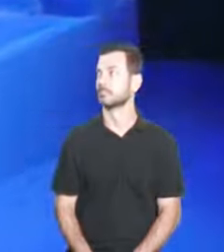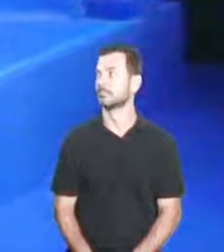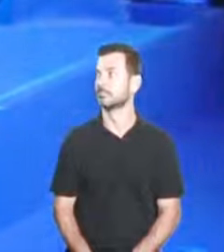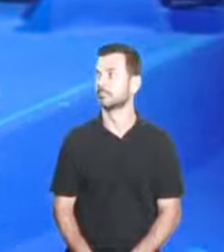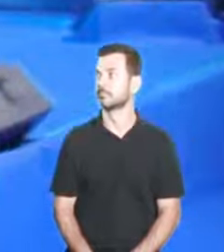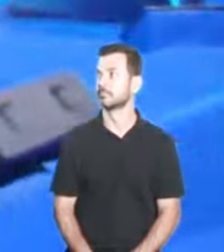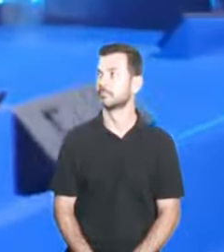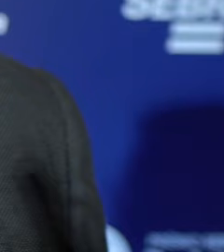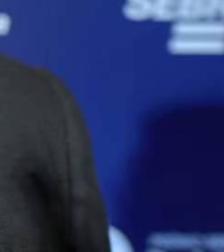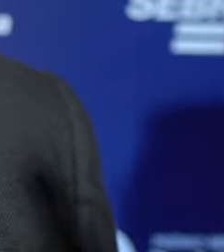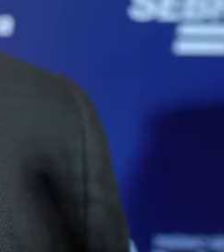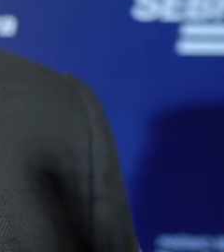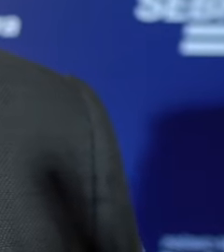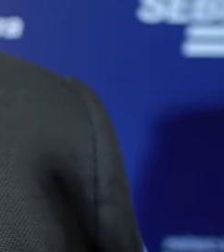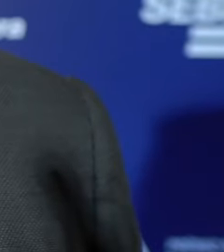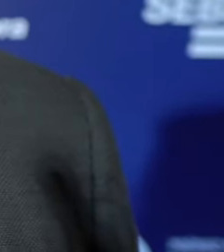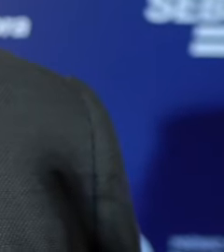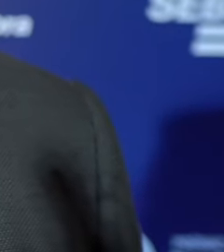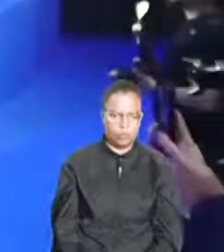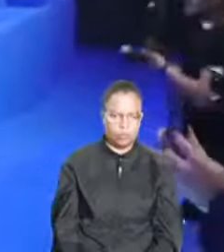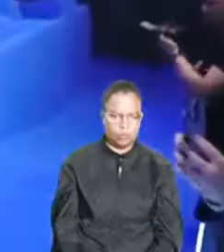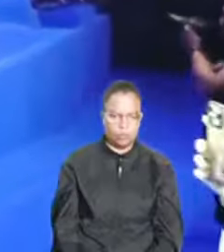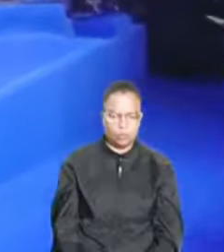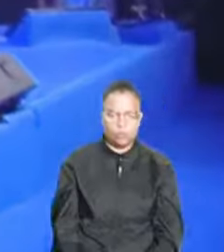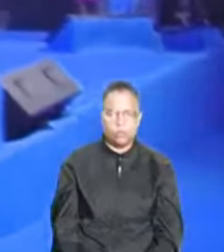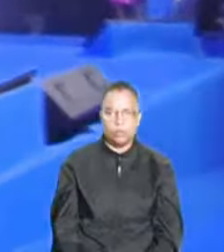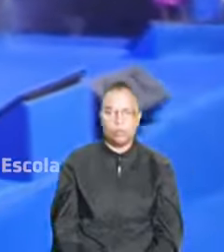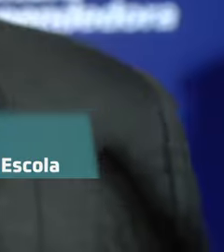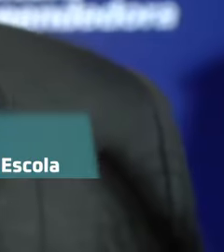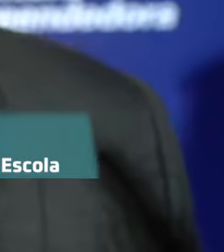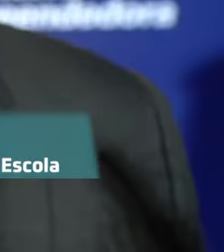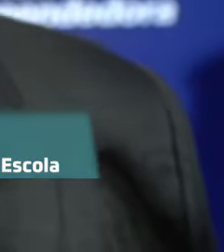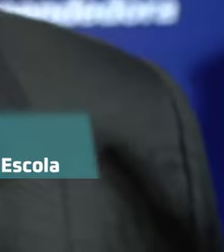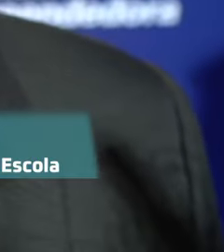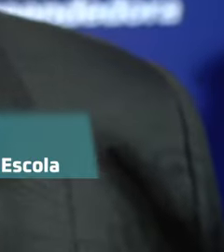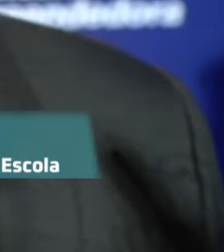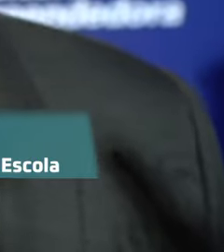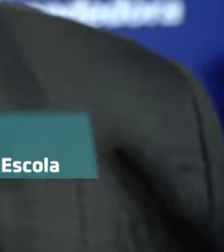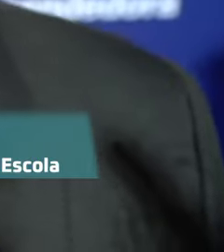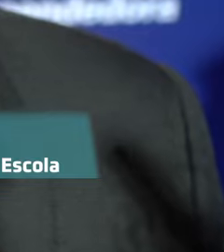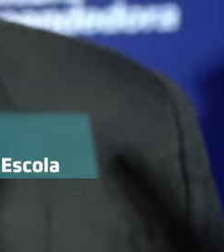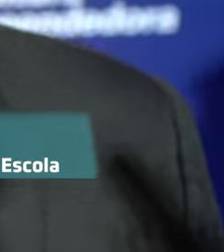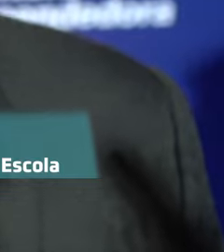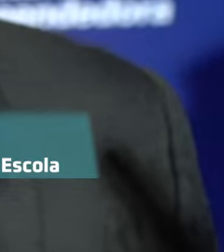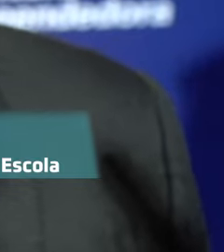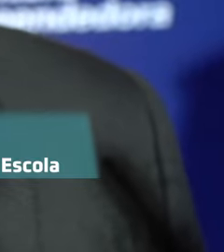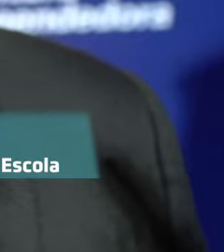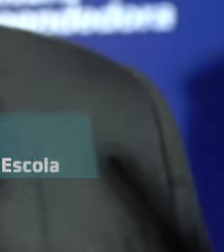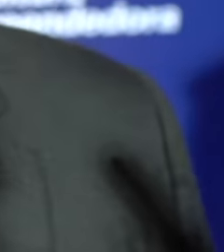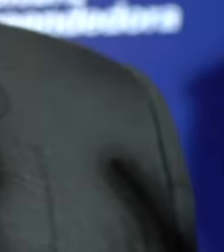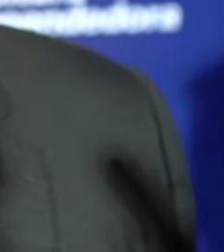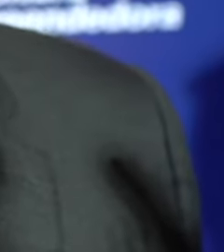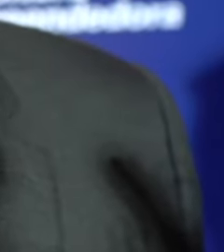É o reconhecimento de uma equipe de pessoas competentes e capazes. Que representa muito os nossos mais de 4 mil funcionários ligados